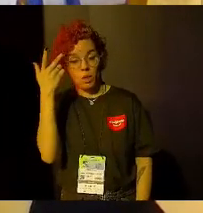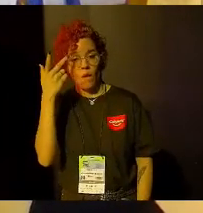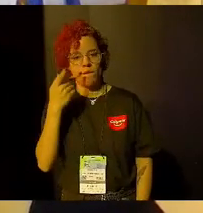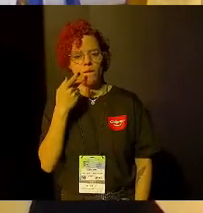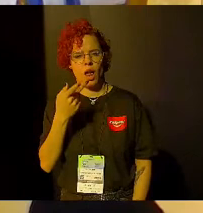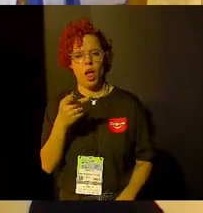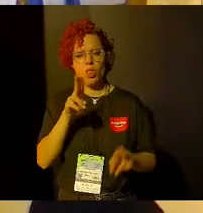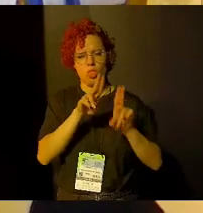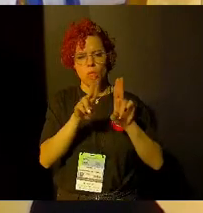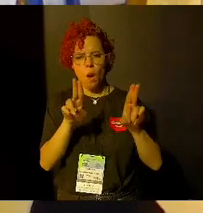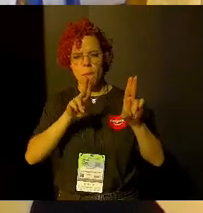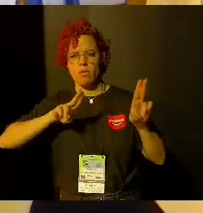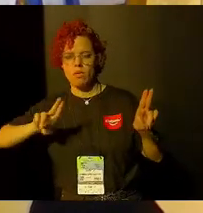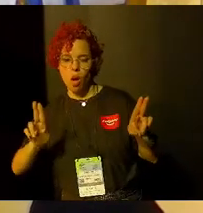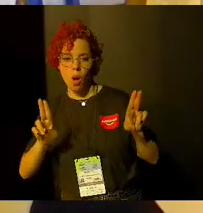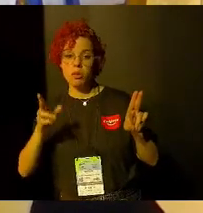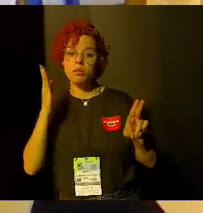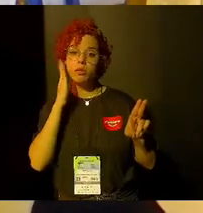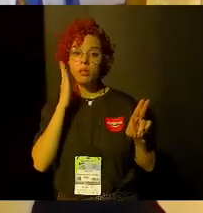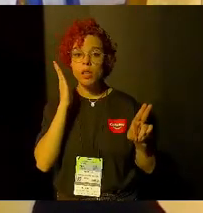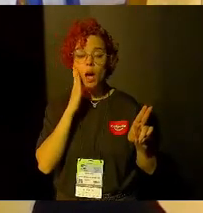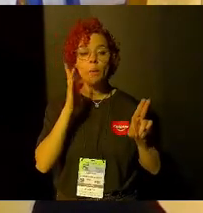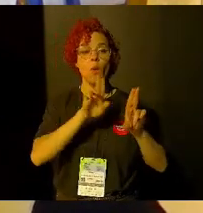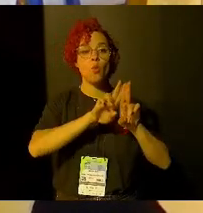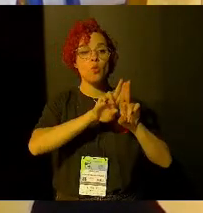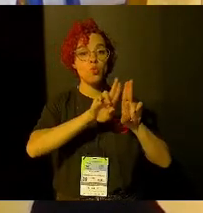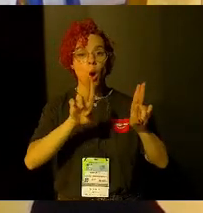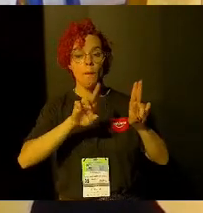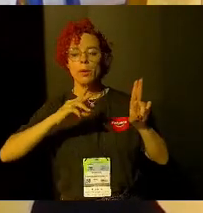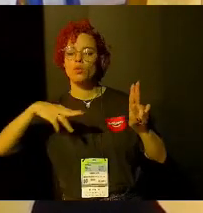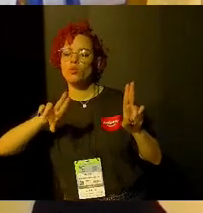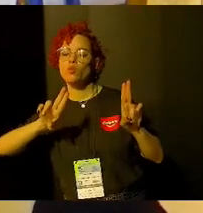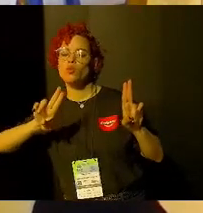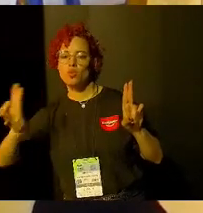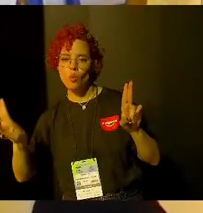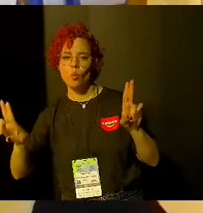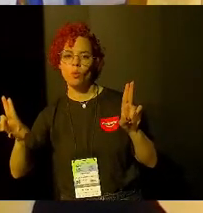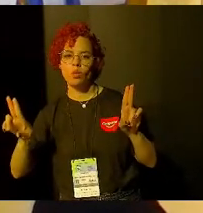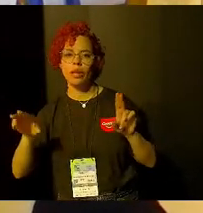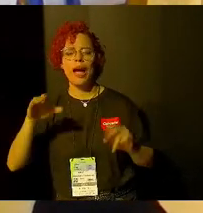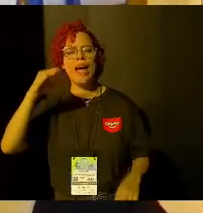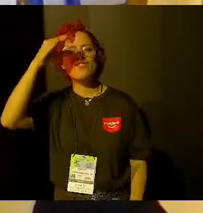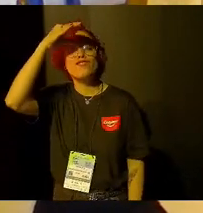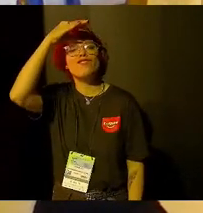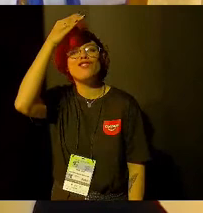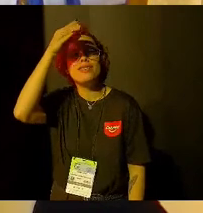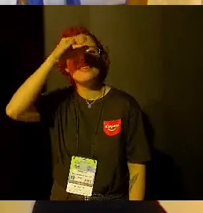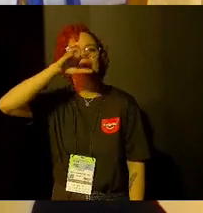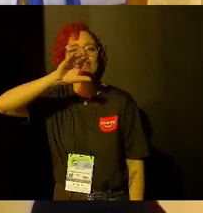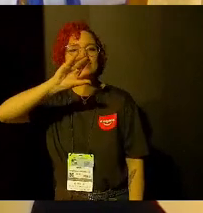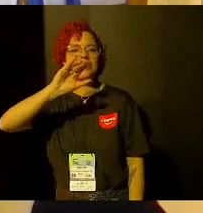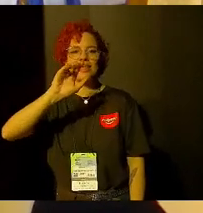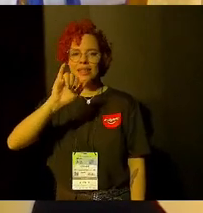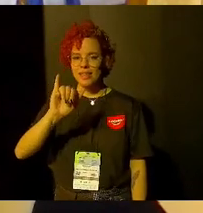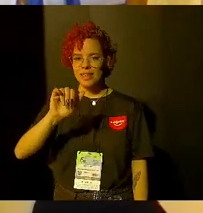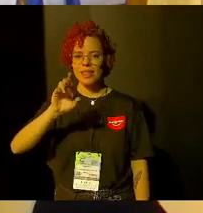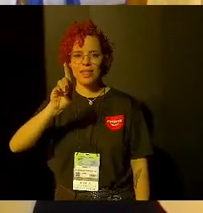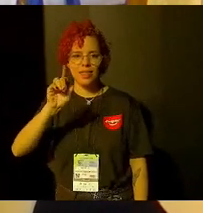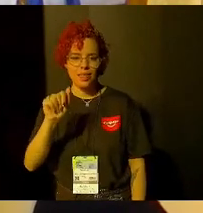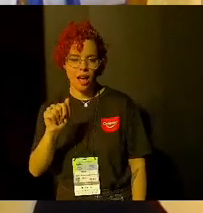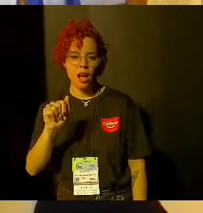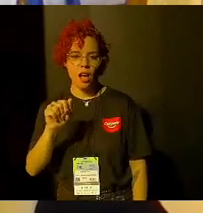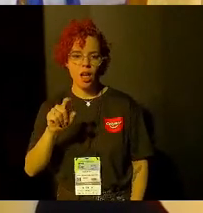de cores saiba o nome e o sobrenome da pessoa e que a tia Cida o seu José sejam